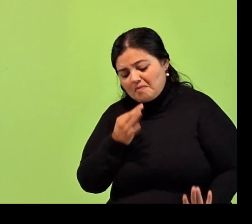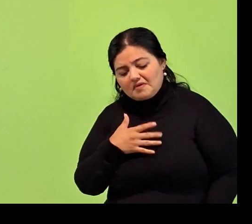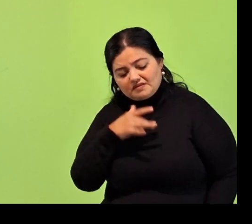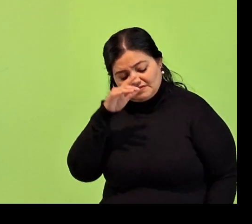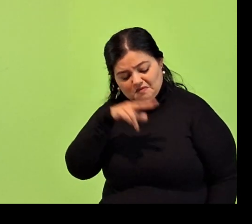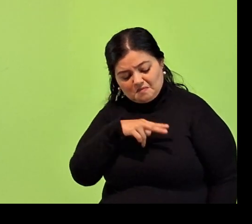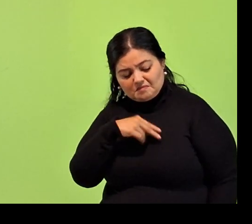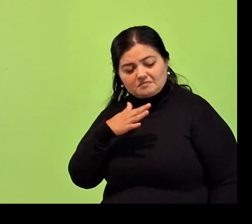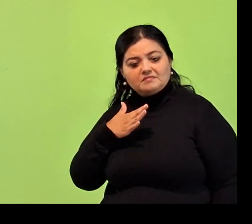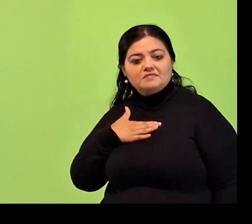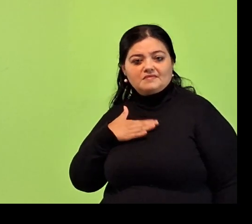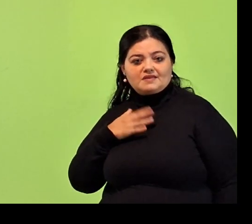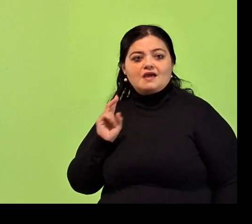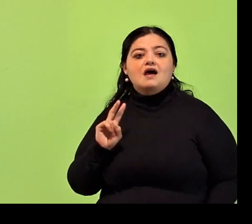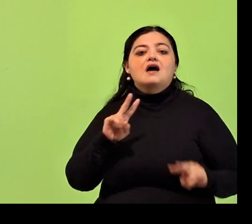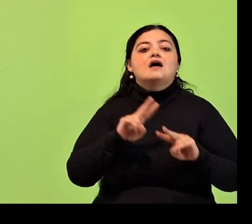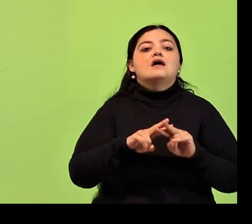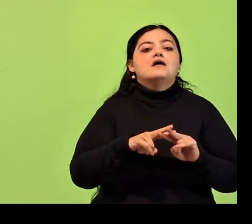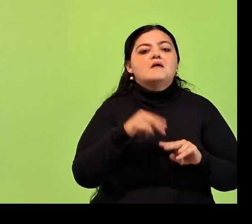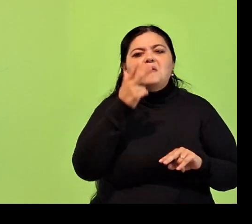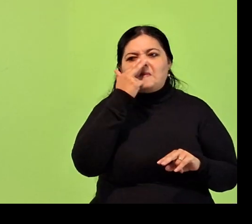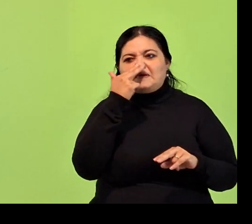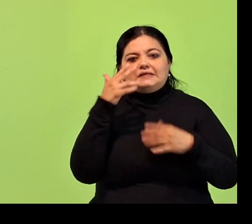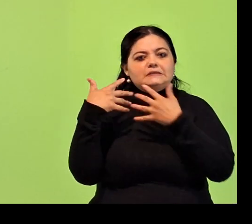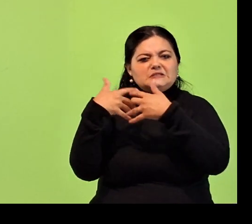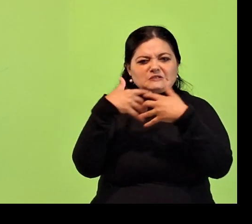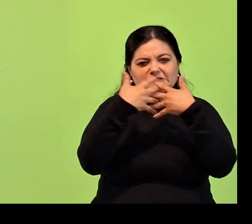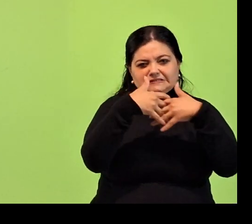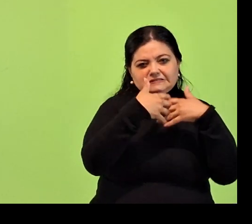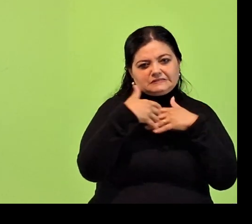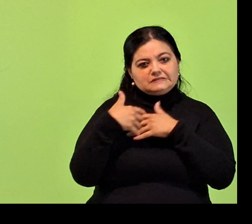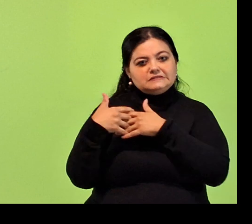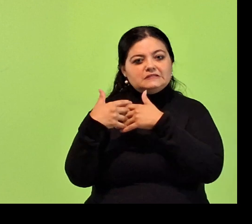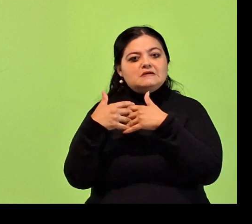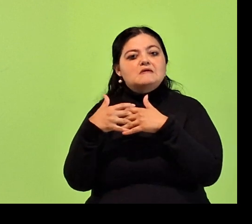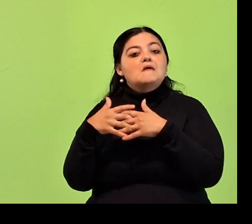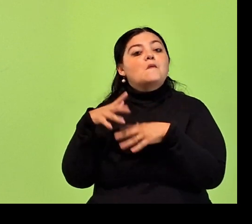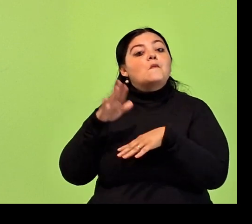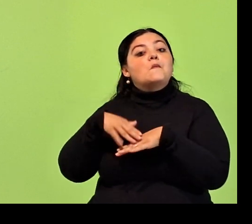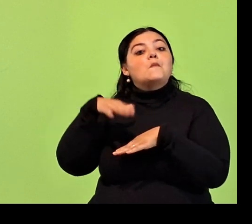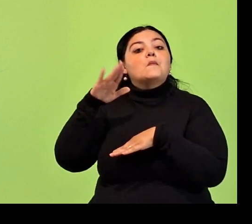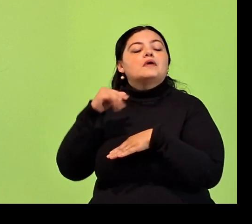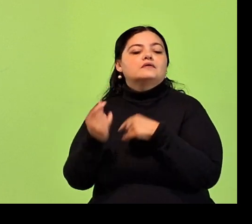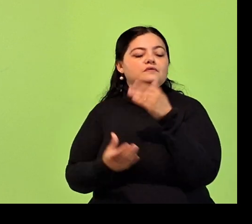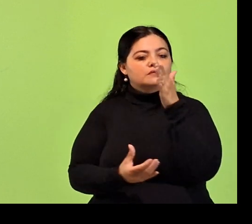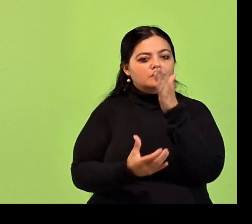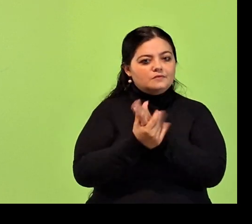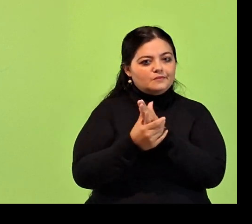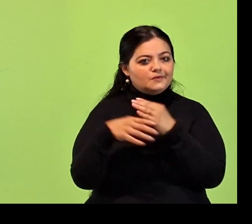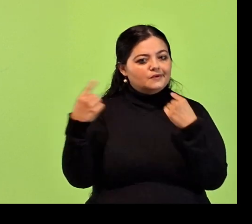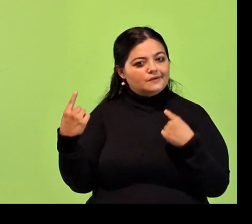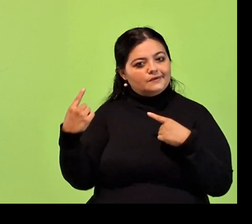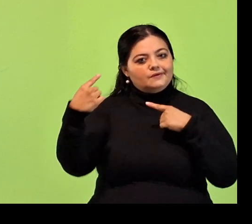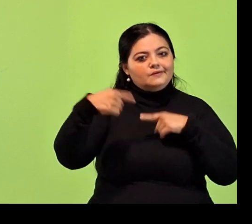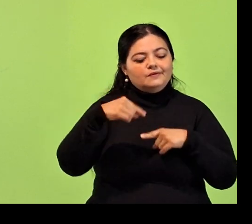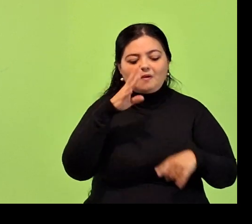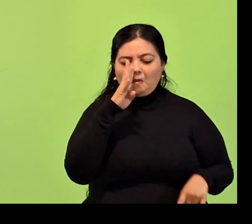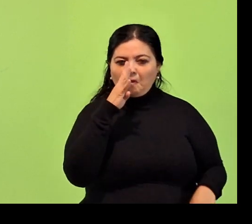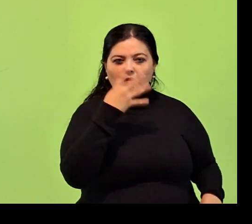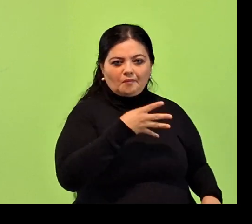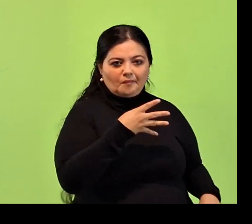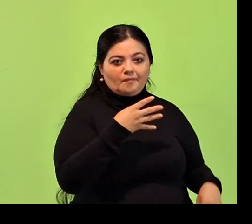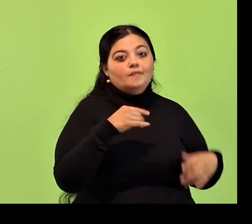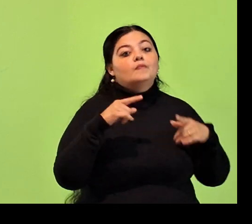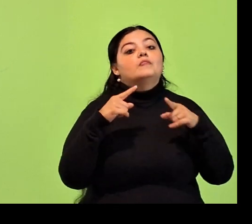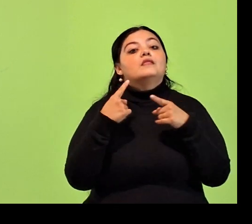a sua prisão atrapalharia ainda mais o processo contra os acusados. Afinal, você